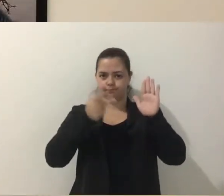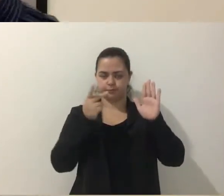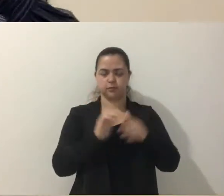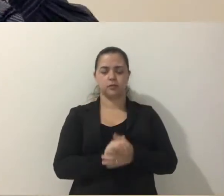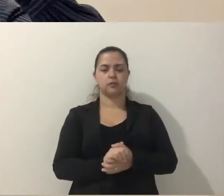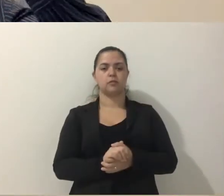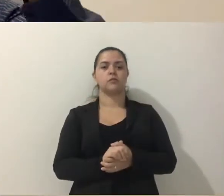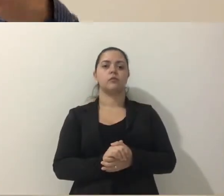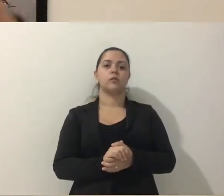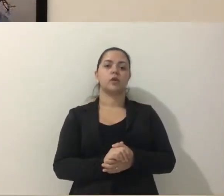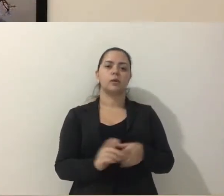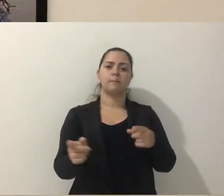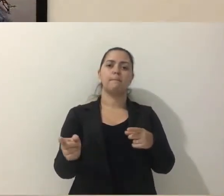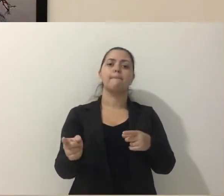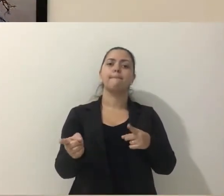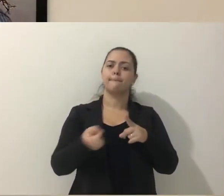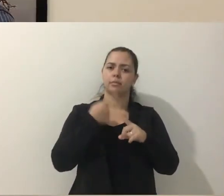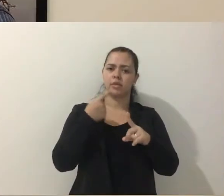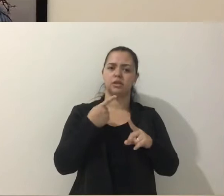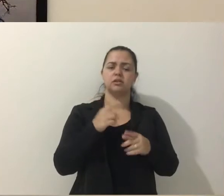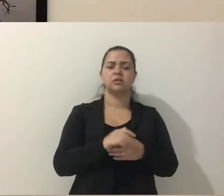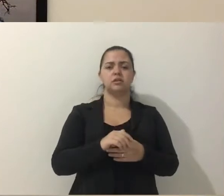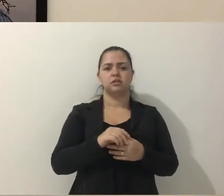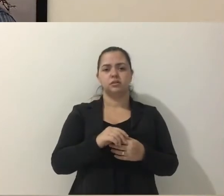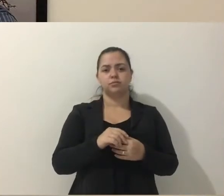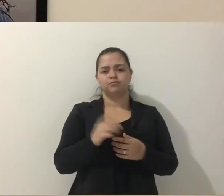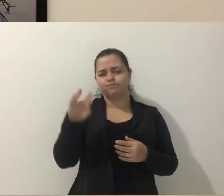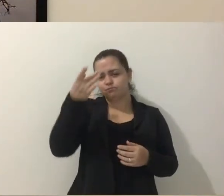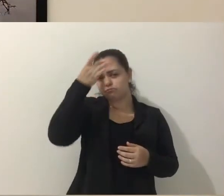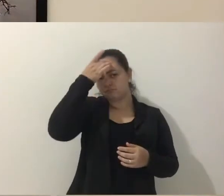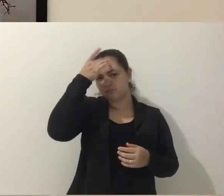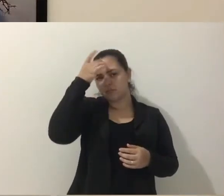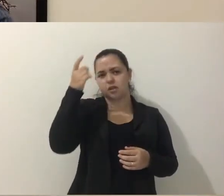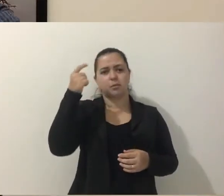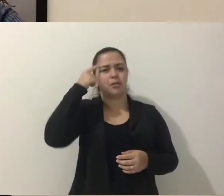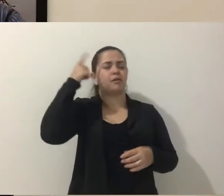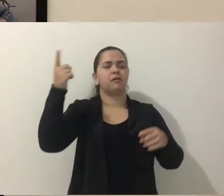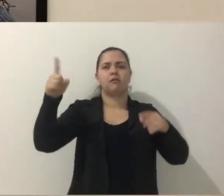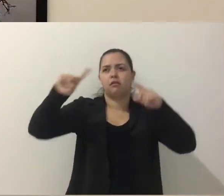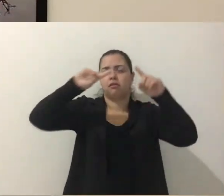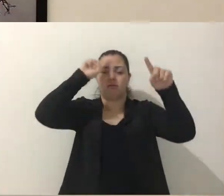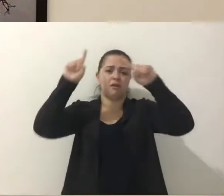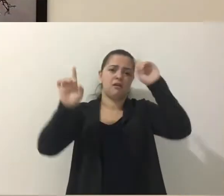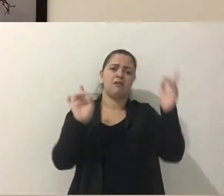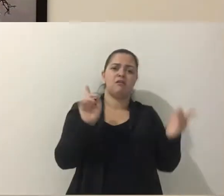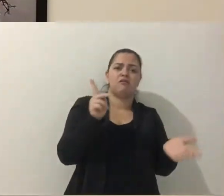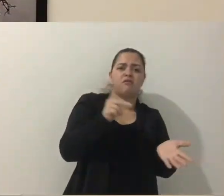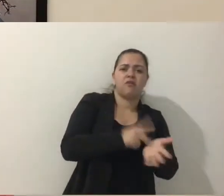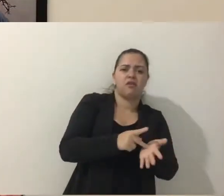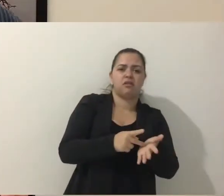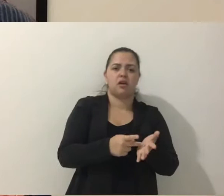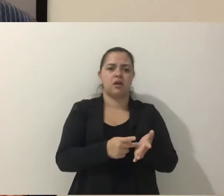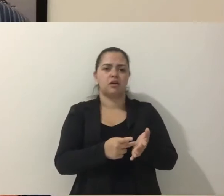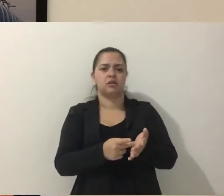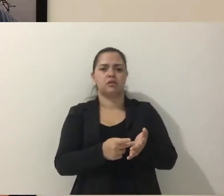a nossa mente não esteja pautada em descobrir motivos, se são verdadeiros, se existe opção. Pense uma coisa, no